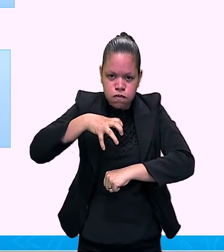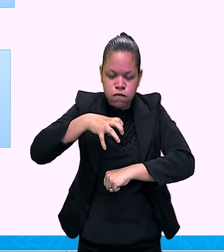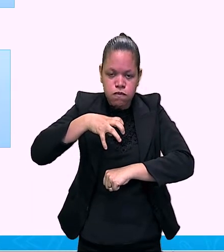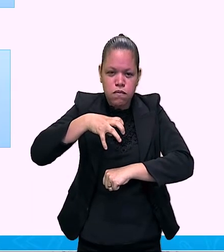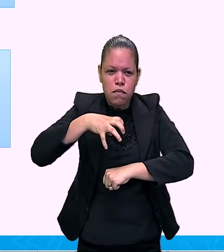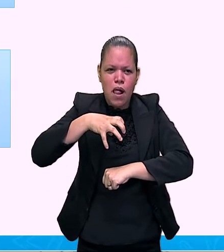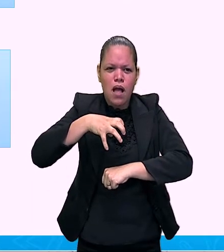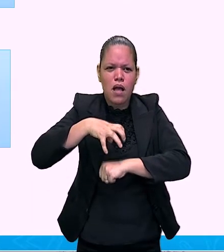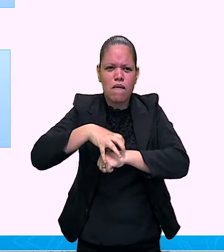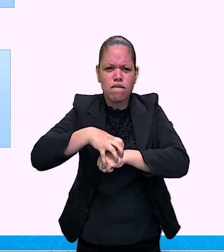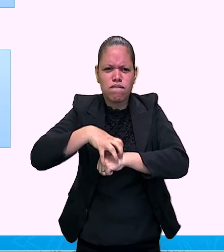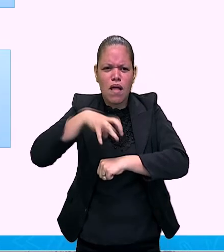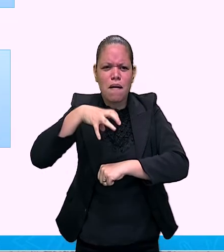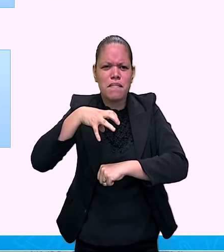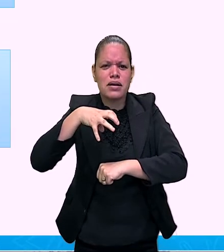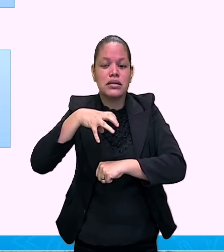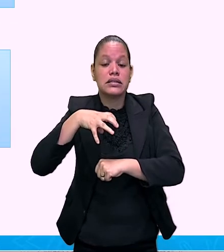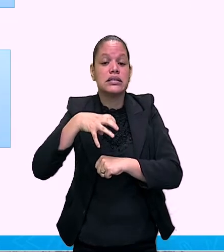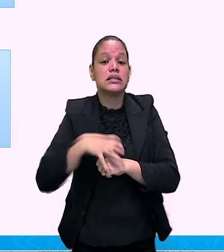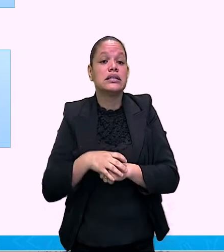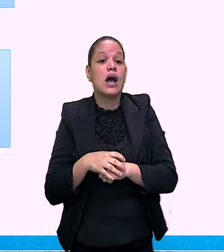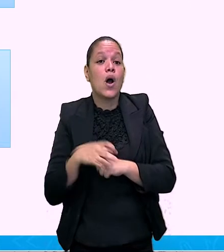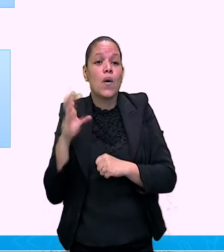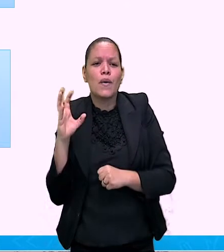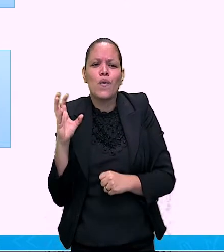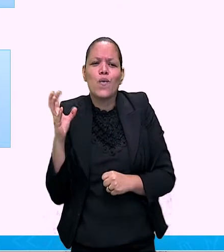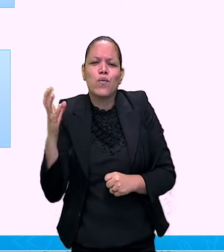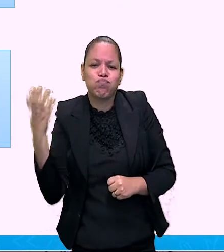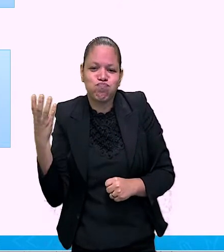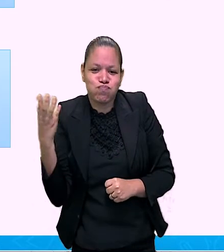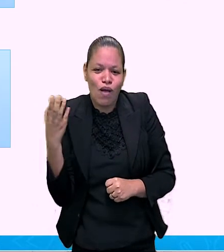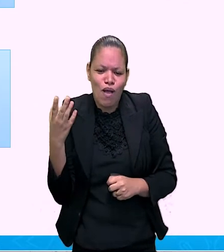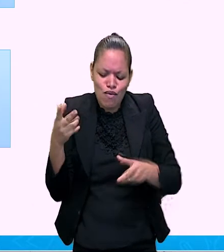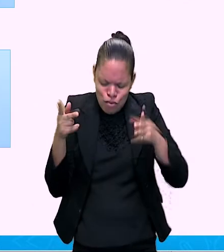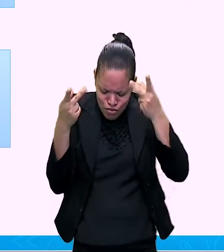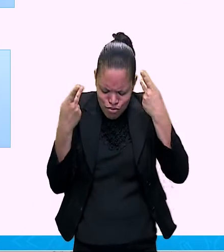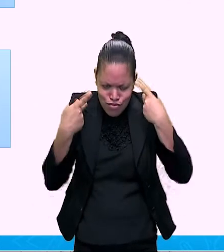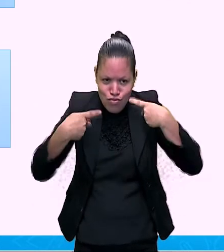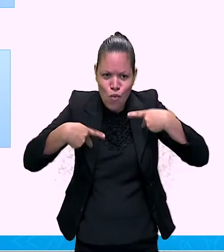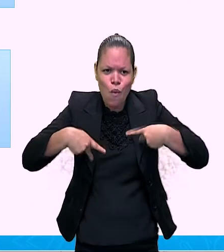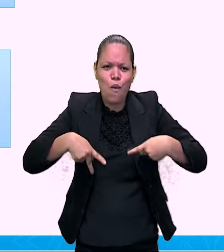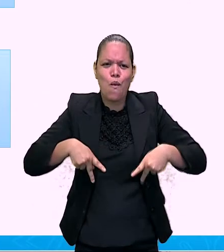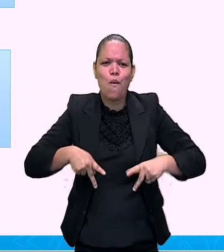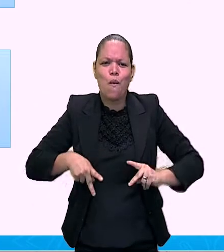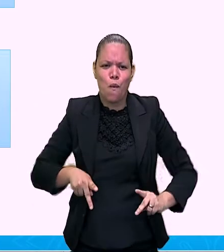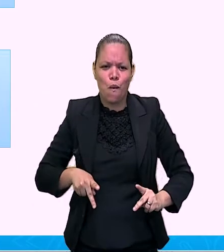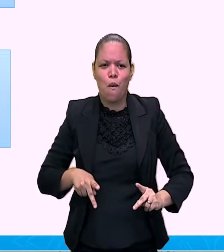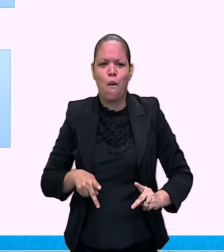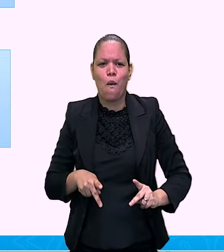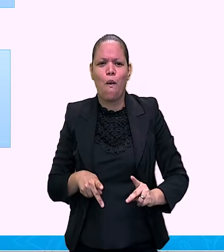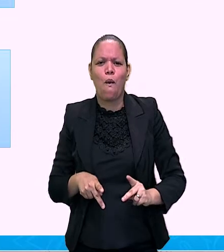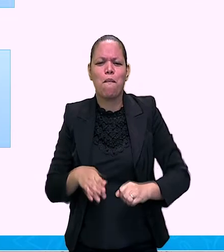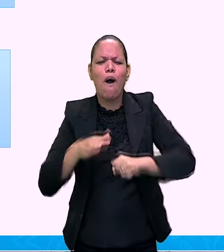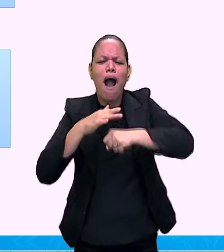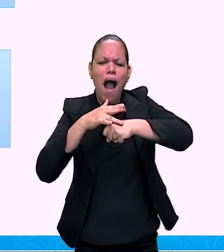corpo. A doença foi diagnosticada inicialmente no Japão em